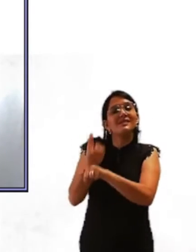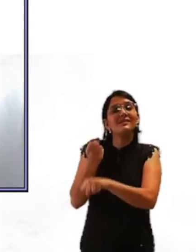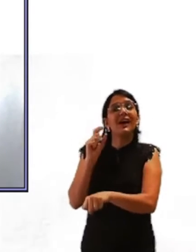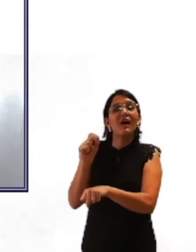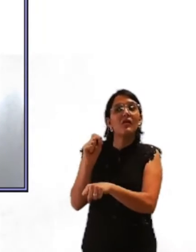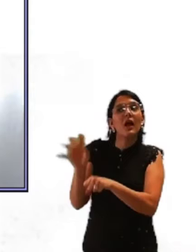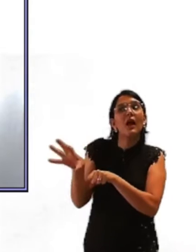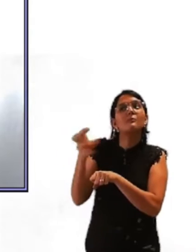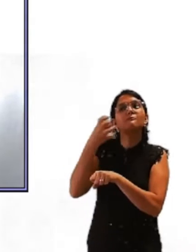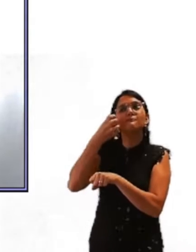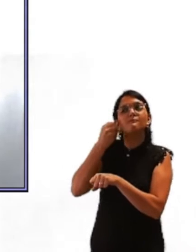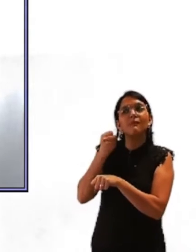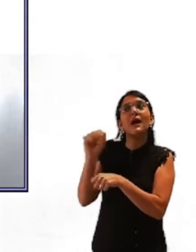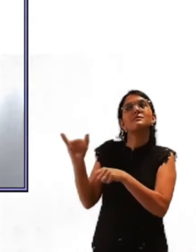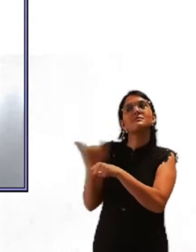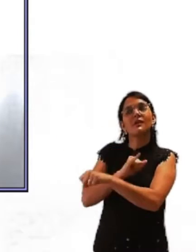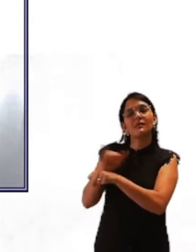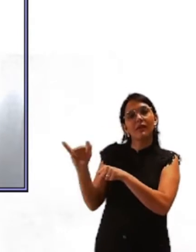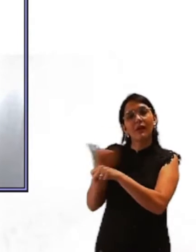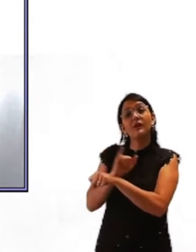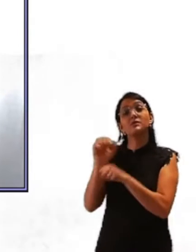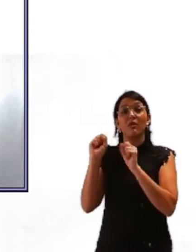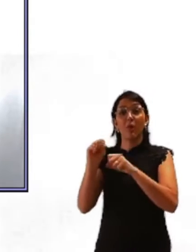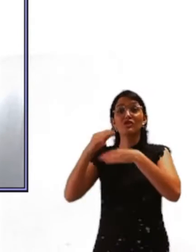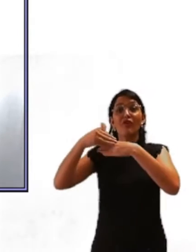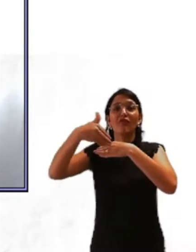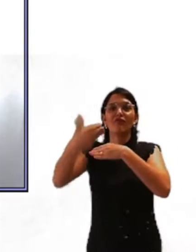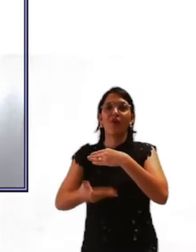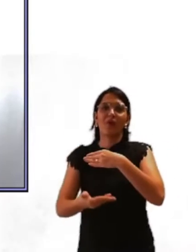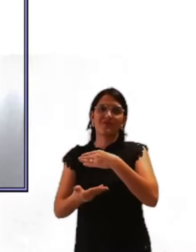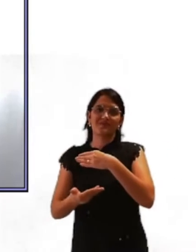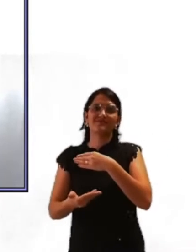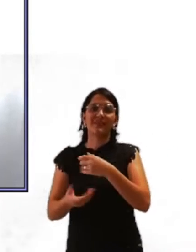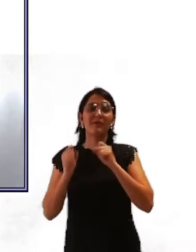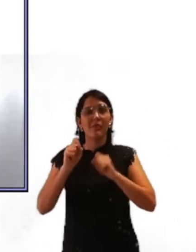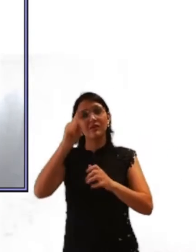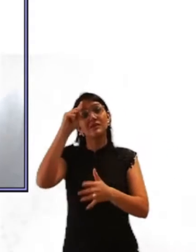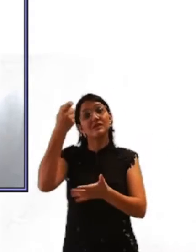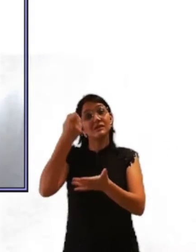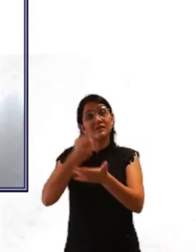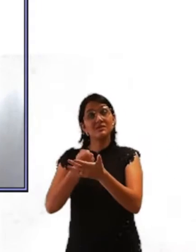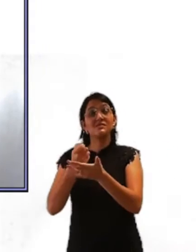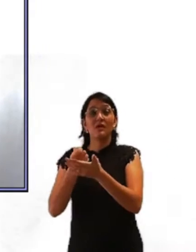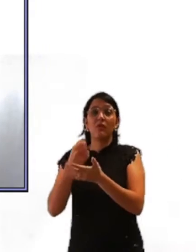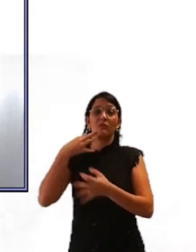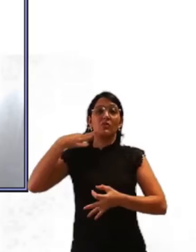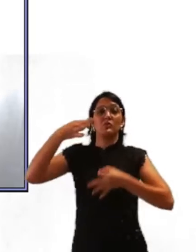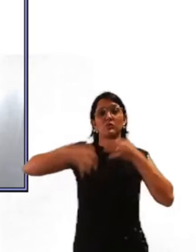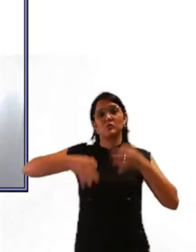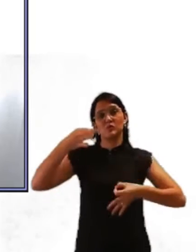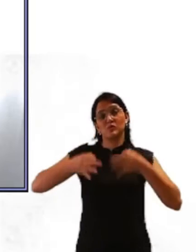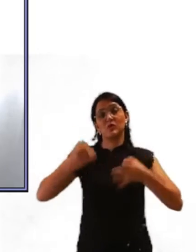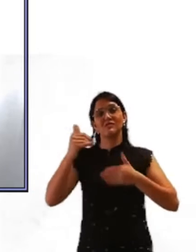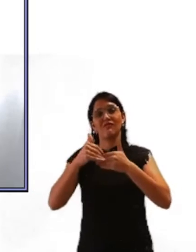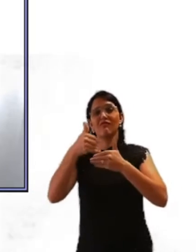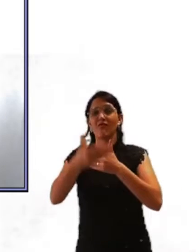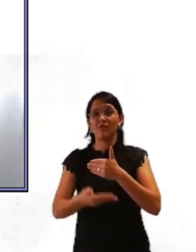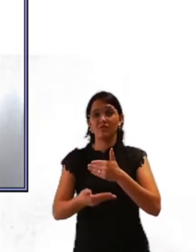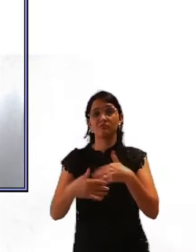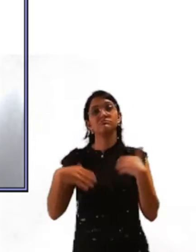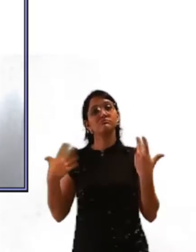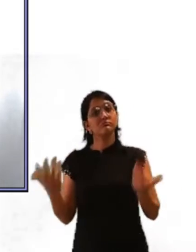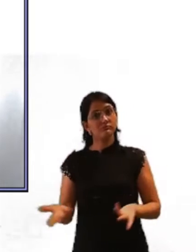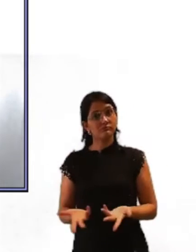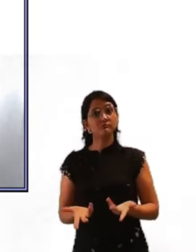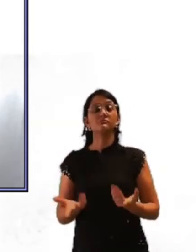extrajurídicas que não serão exteriorizadas na fundamentação da decisão judicial, mas que